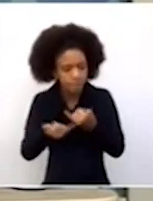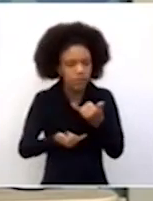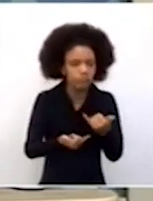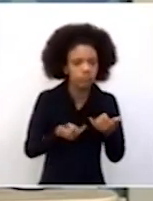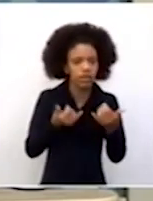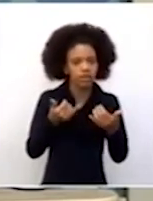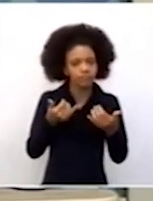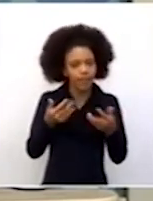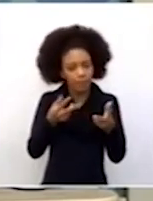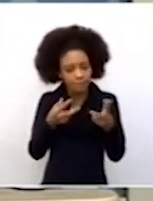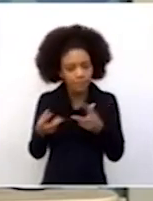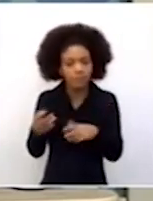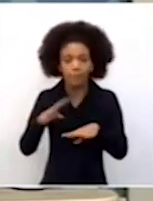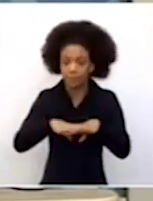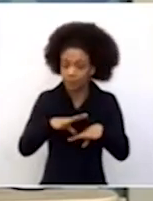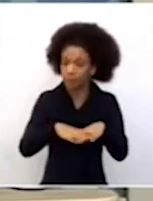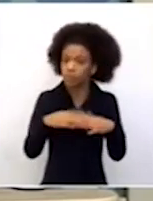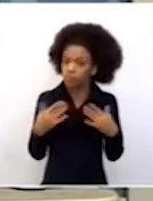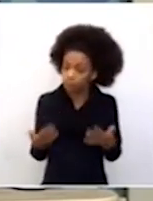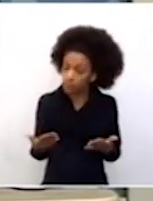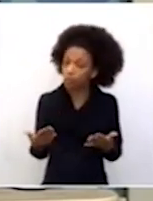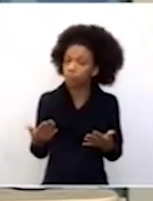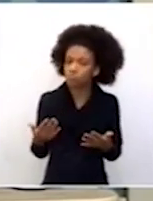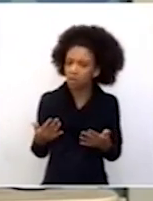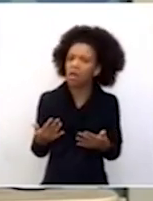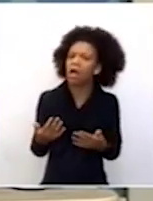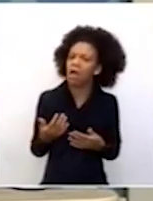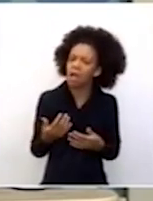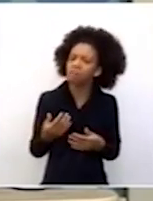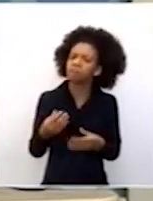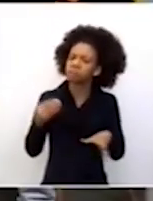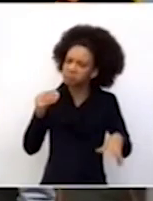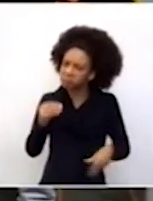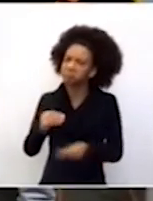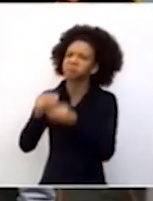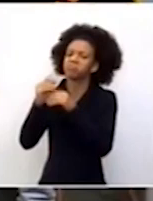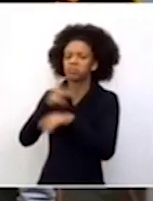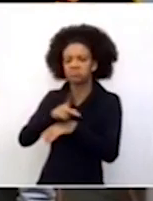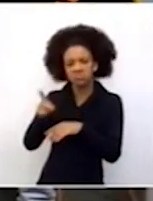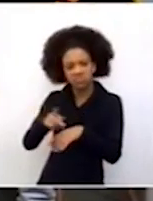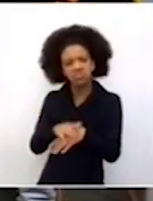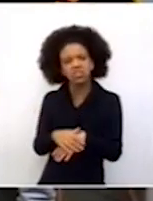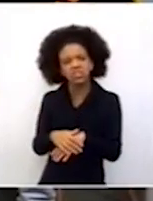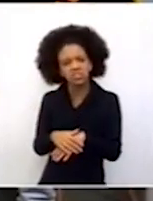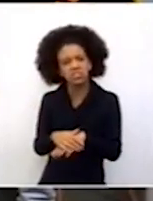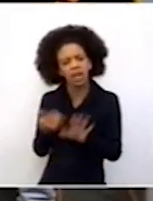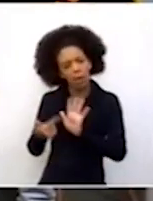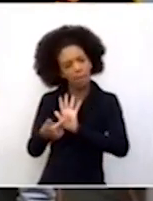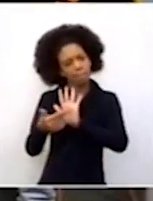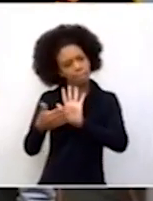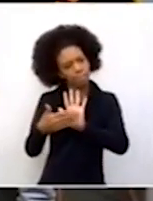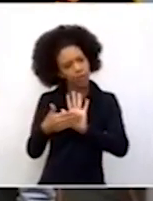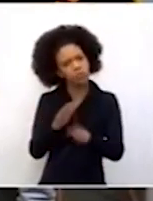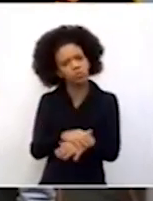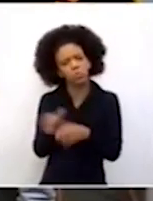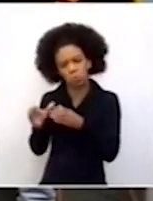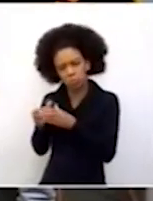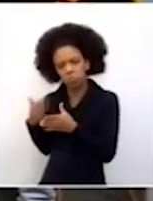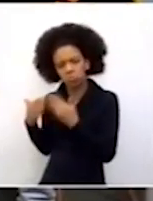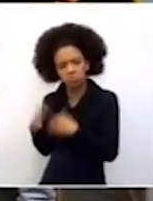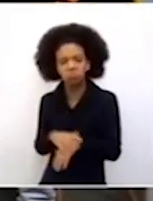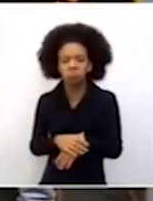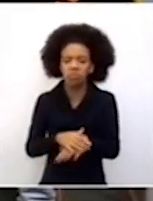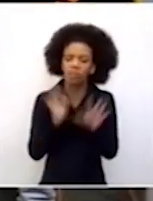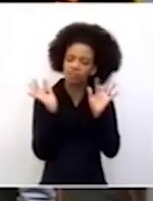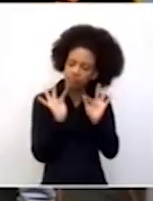de jogos e brincadeiras, né, professor Denise? Então, aí, muitas contribuições que os professores colocaram aqui para o chat. Eu fiquei muito feliz